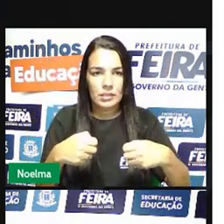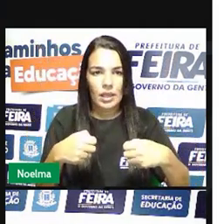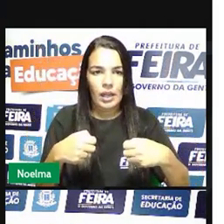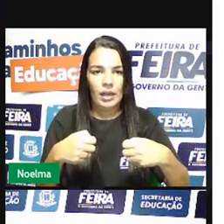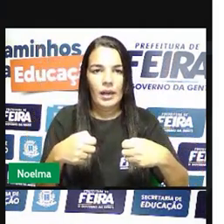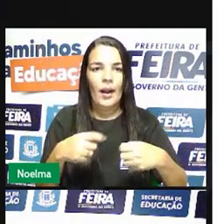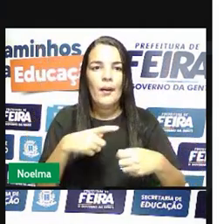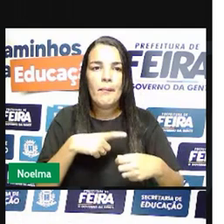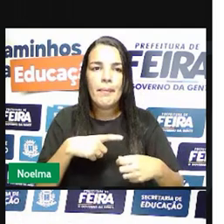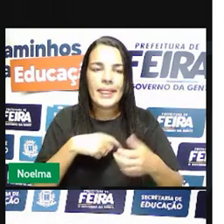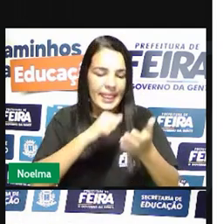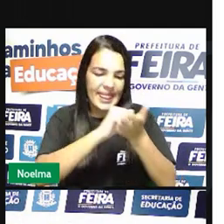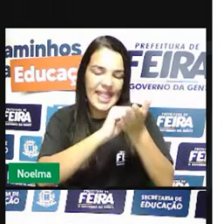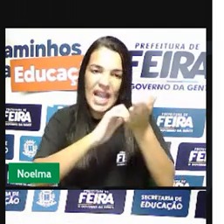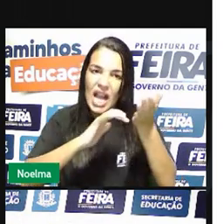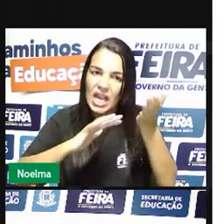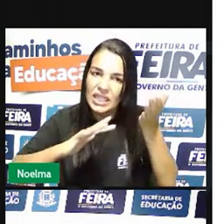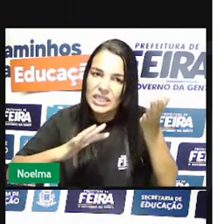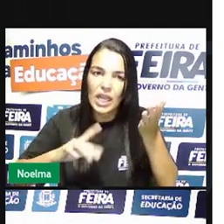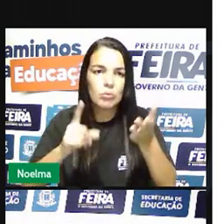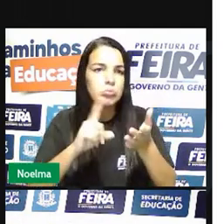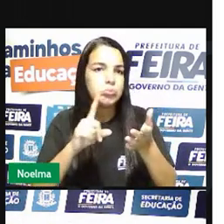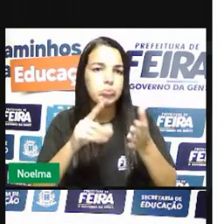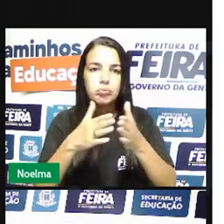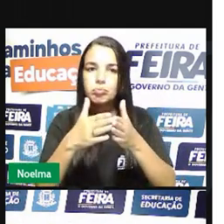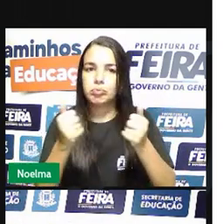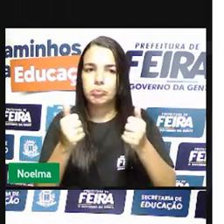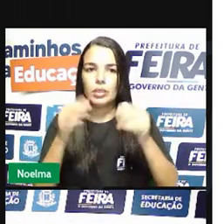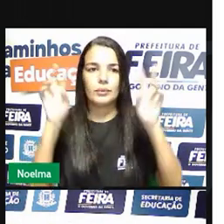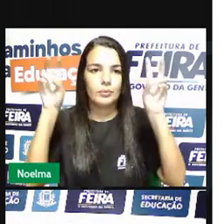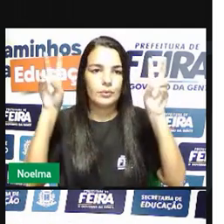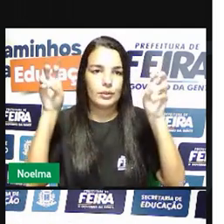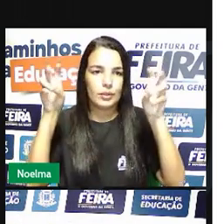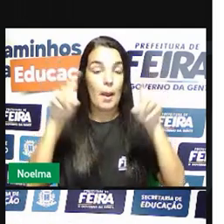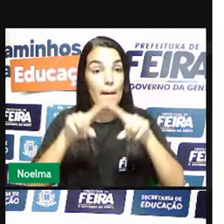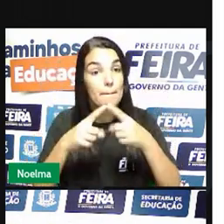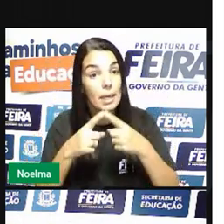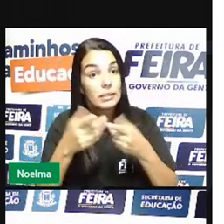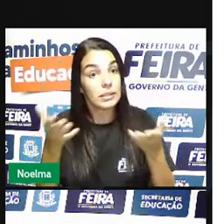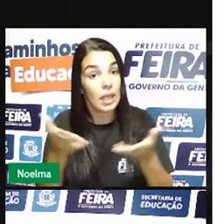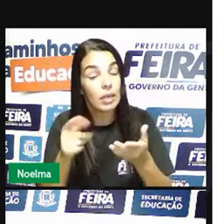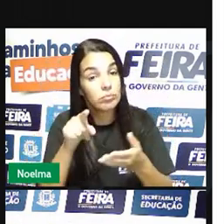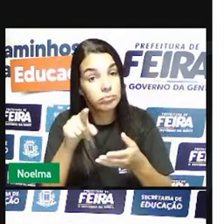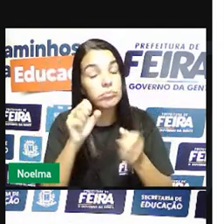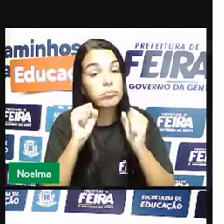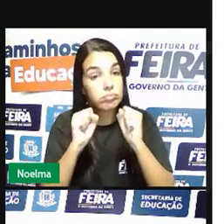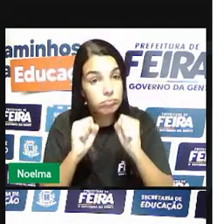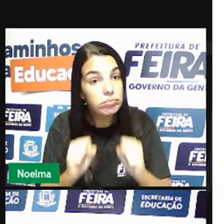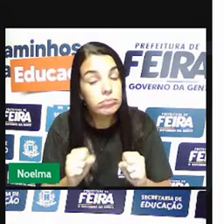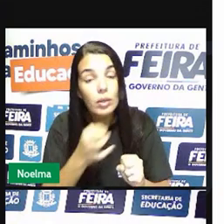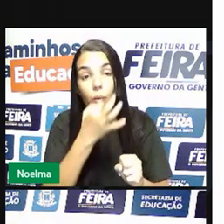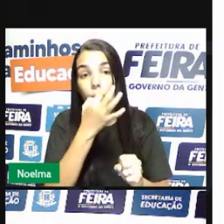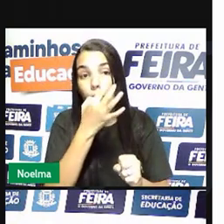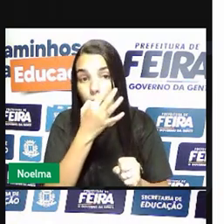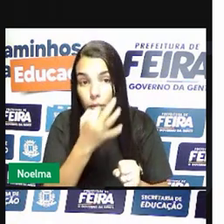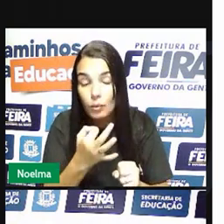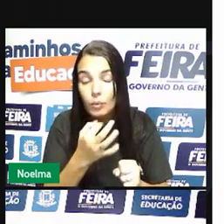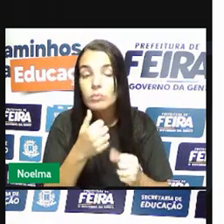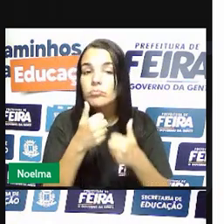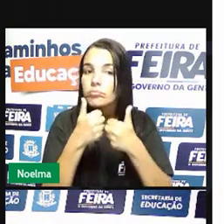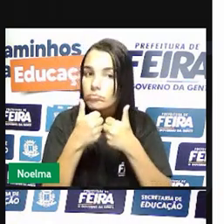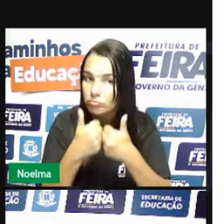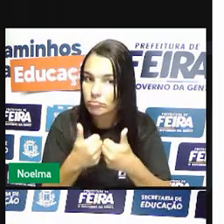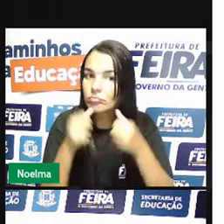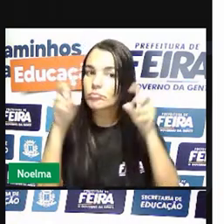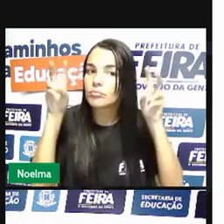Tem atividades, né, que não se pede o título. Mas nesse caso da que a gente vai fazer, nós vamos pôr um título